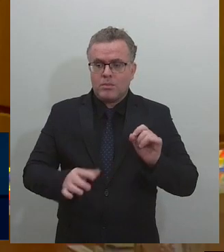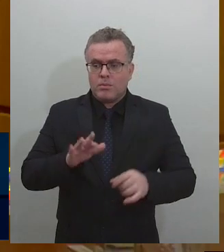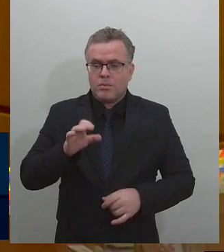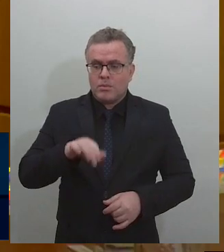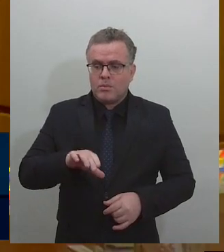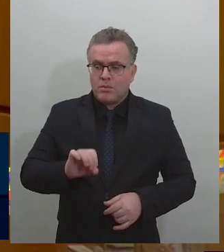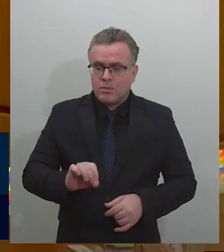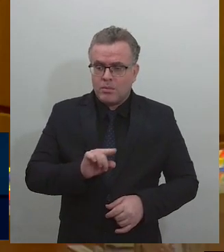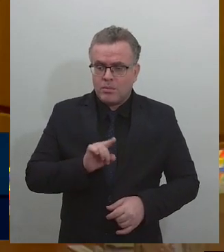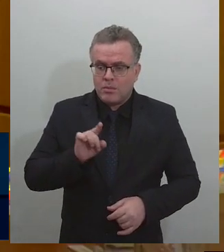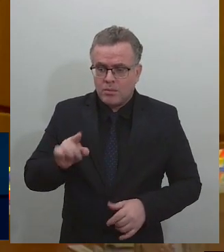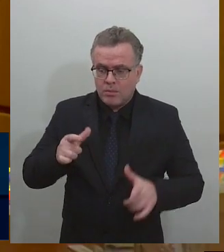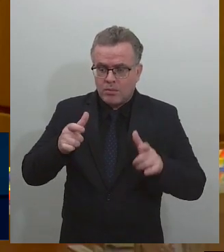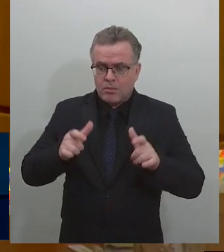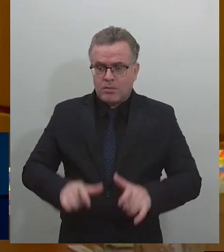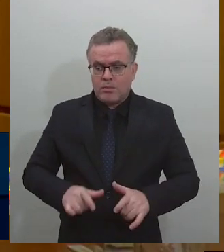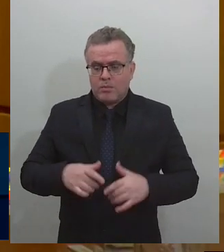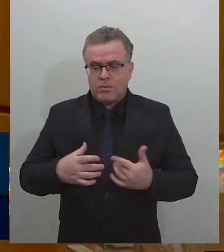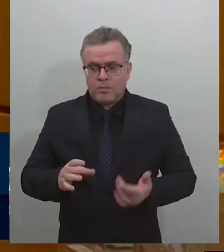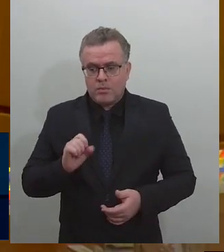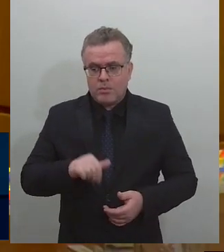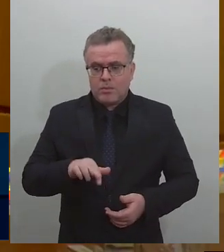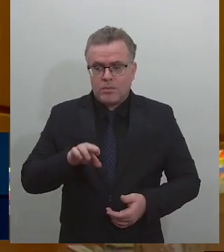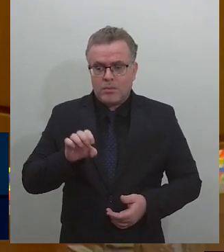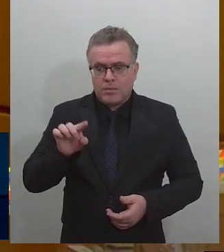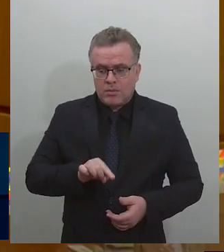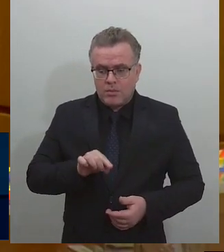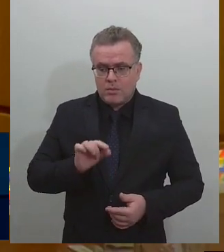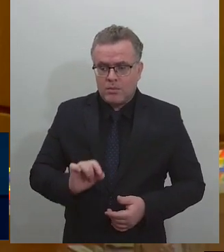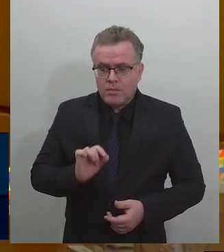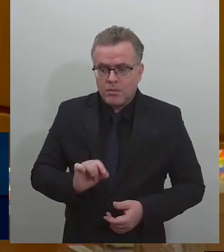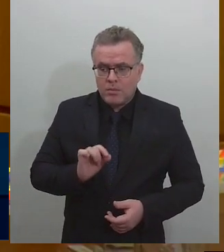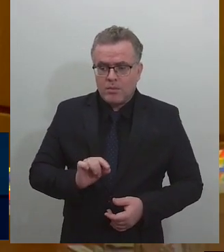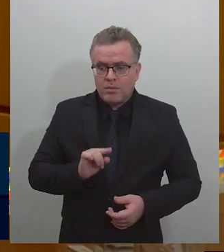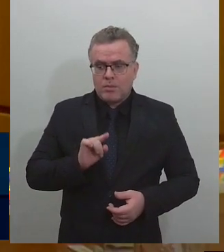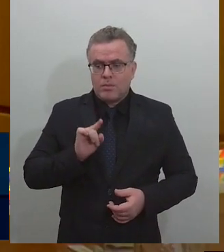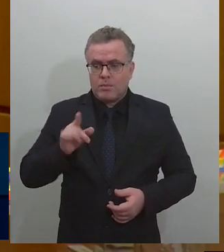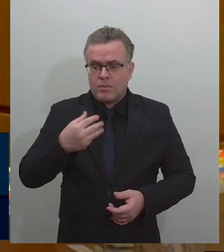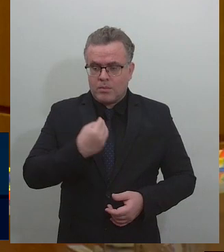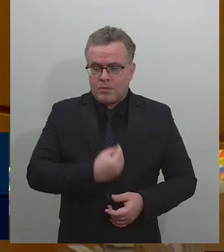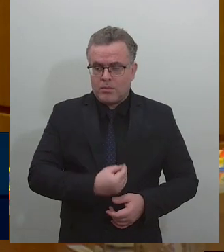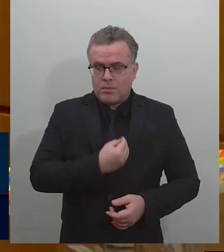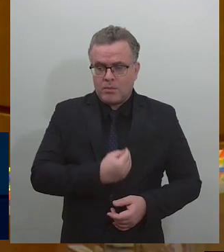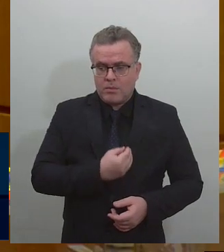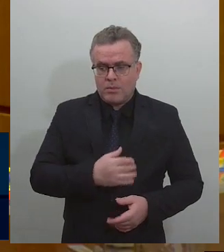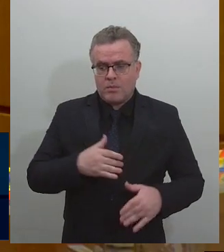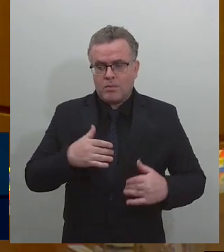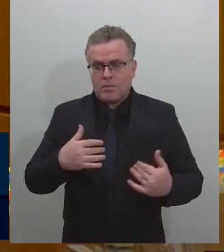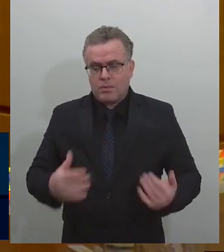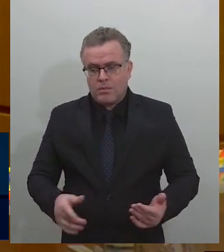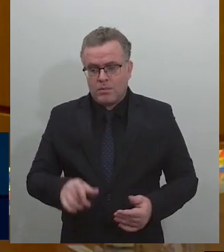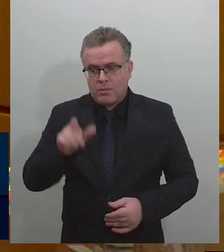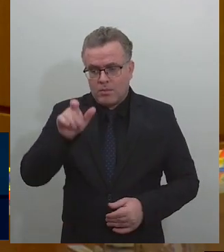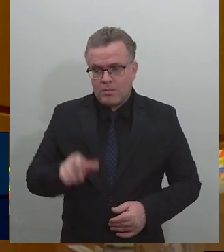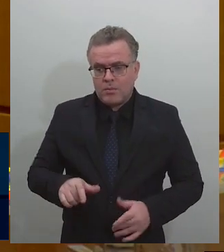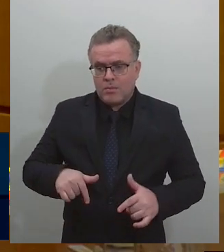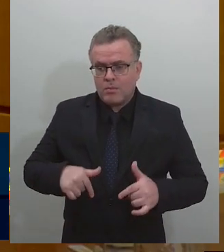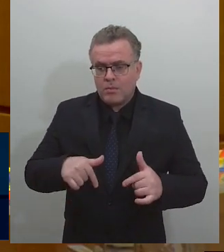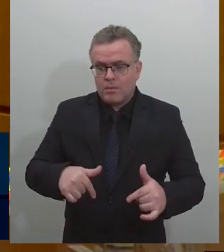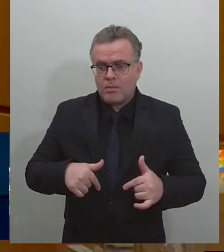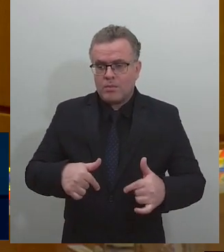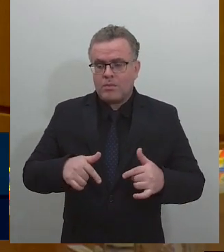Né, porque se ela estivesse viva, Marielle teria completado